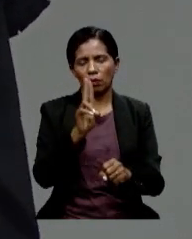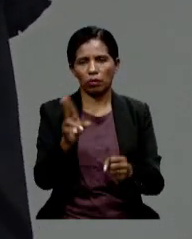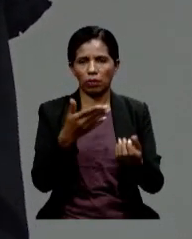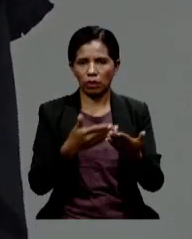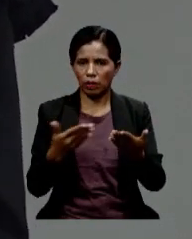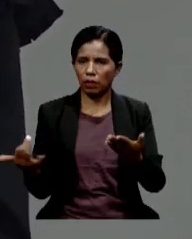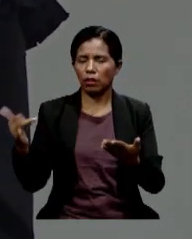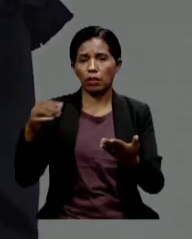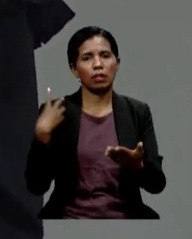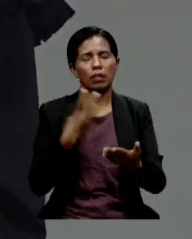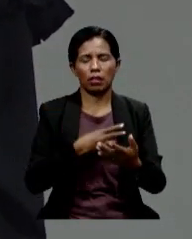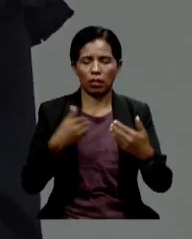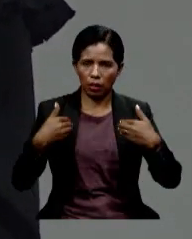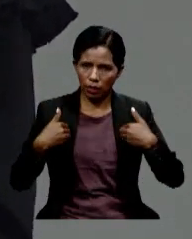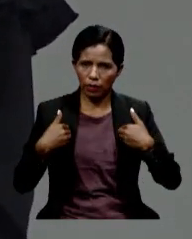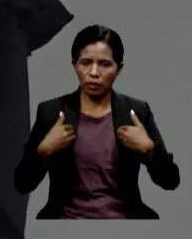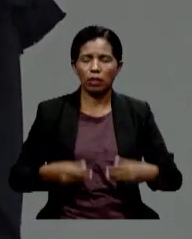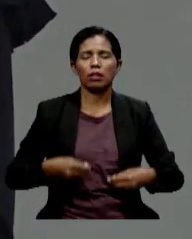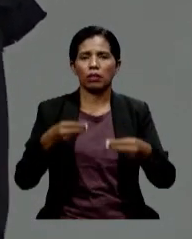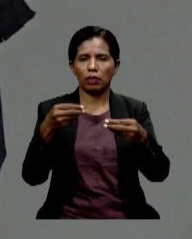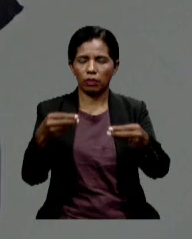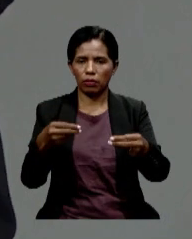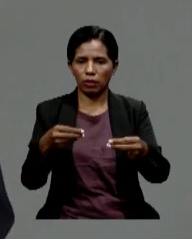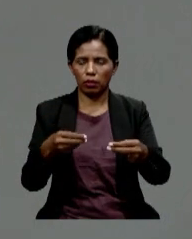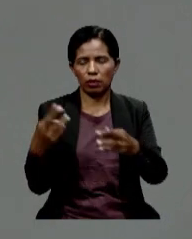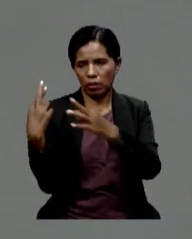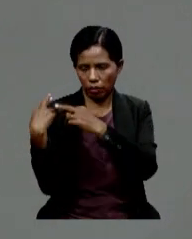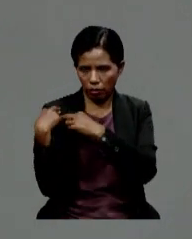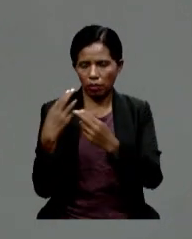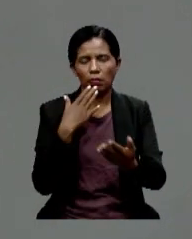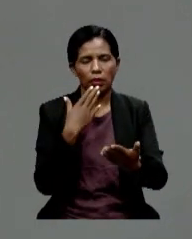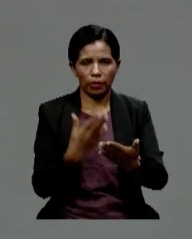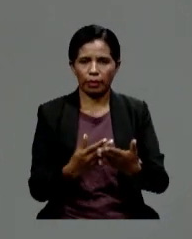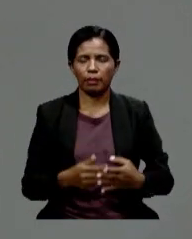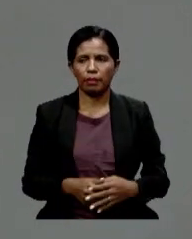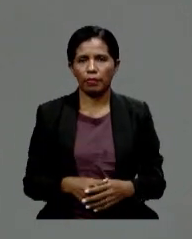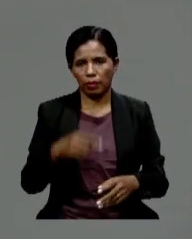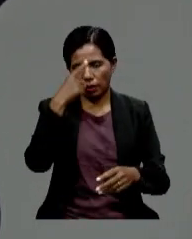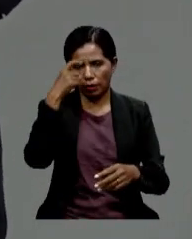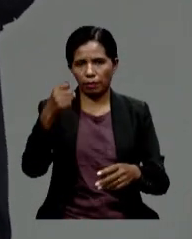lembra que te ia unané, ou forma né, que nem bem que responsabilidade de cliutá. Tamba,